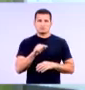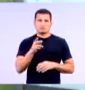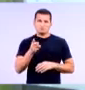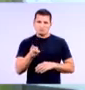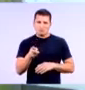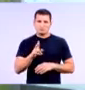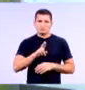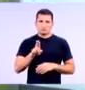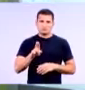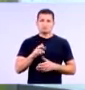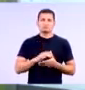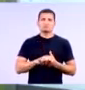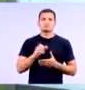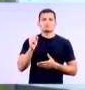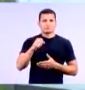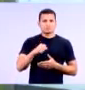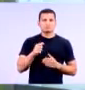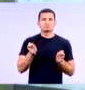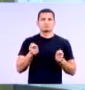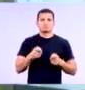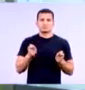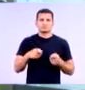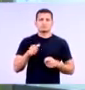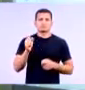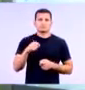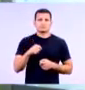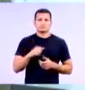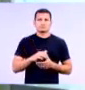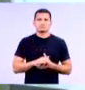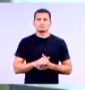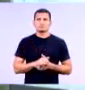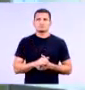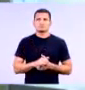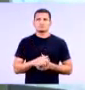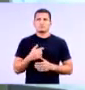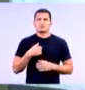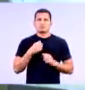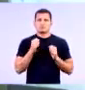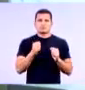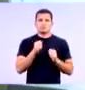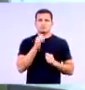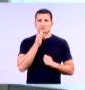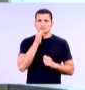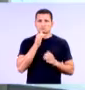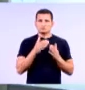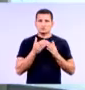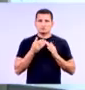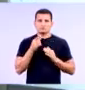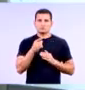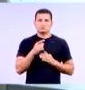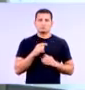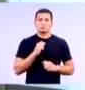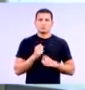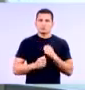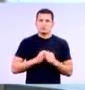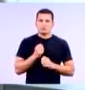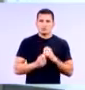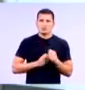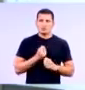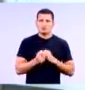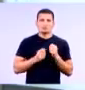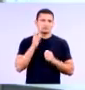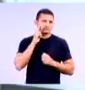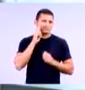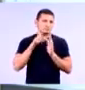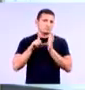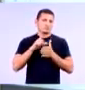nome? Sim, é possível sim. É por isso, eu posso, por exemplo, pedir para você correr, né? Aquele